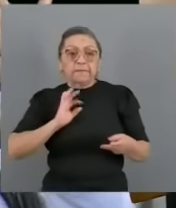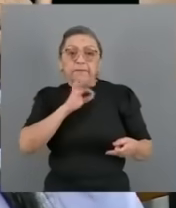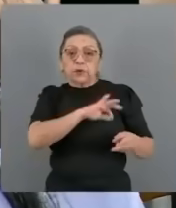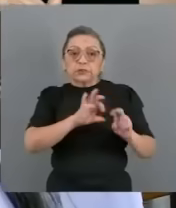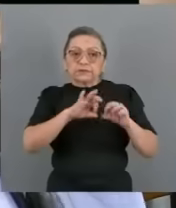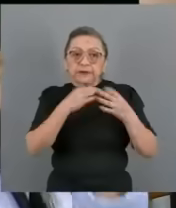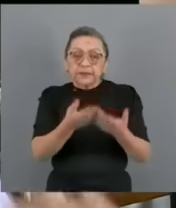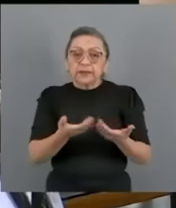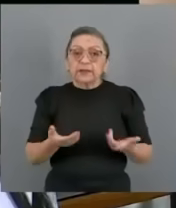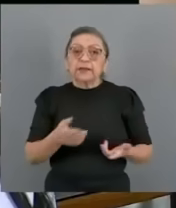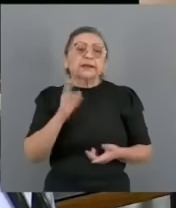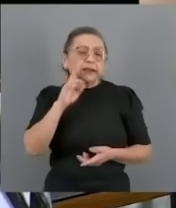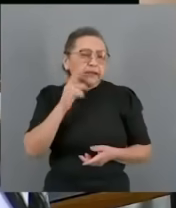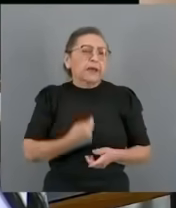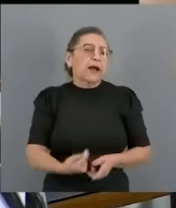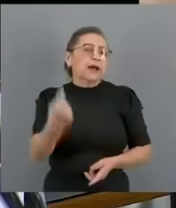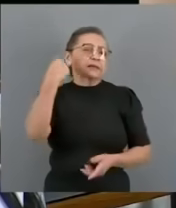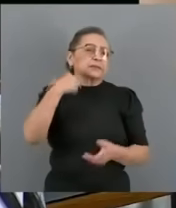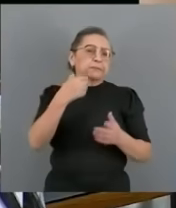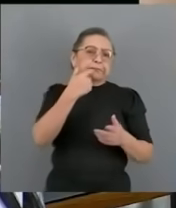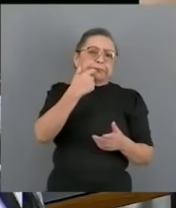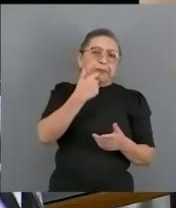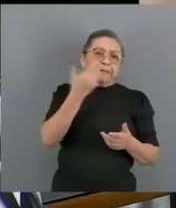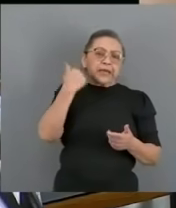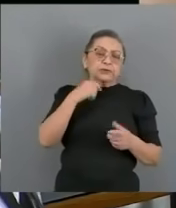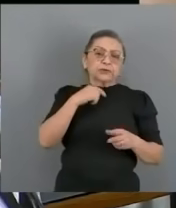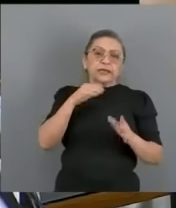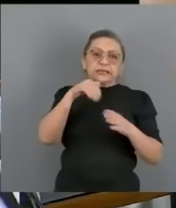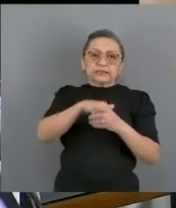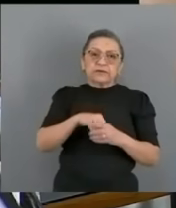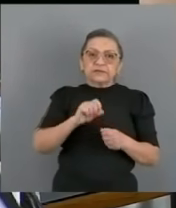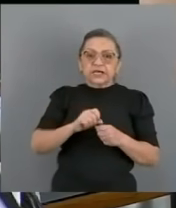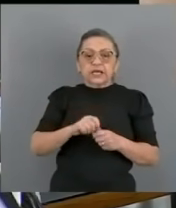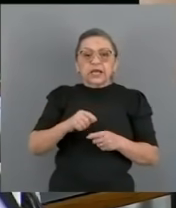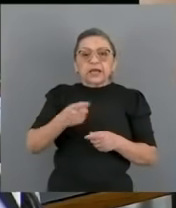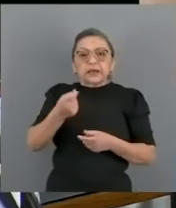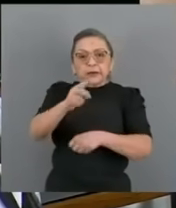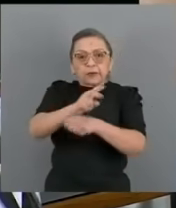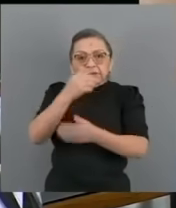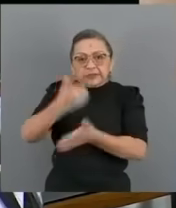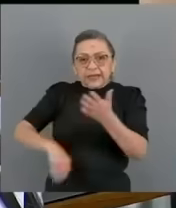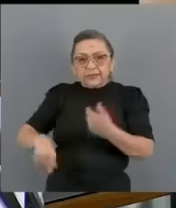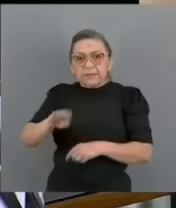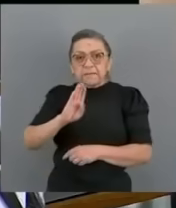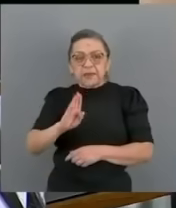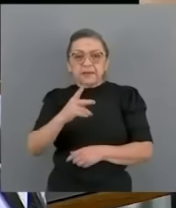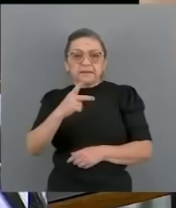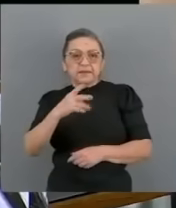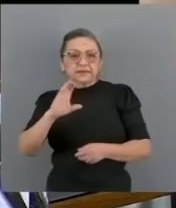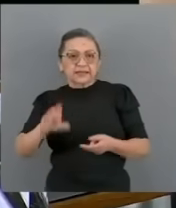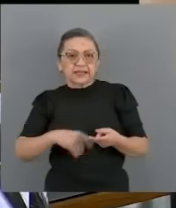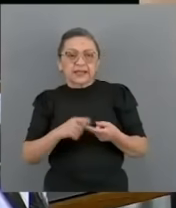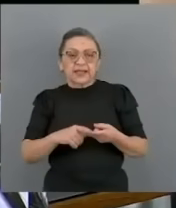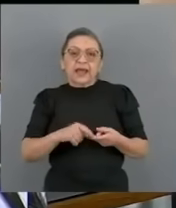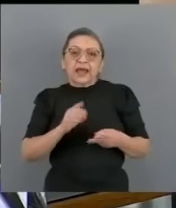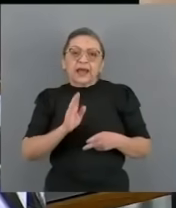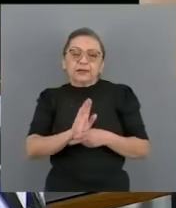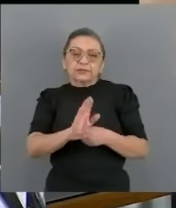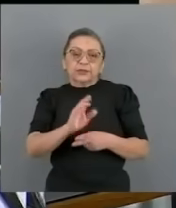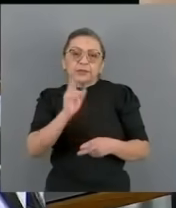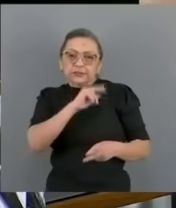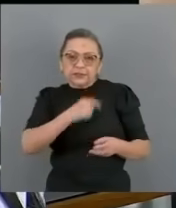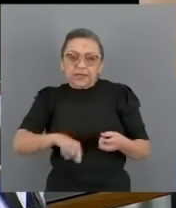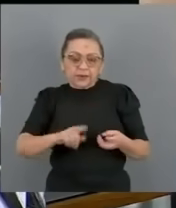aquele escândalo, na véspera da eleição, para fazer consignado de BPC, de auxílio emergencial de